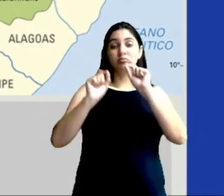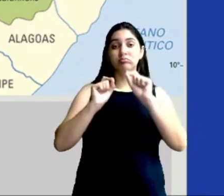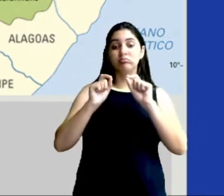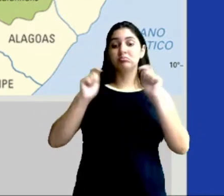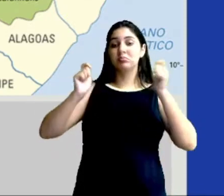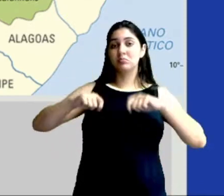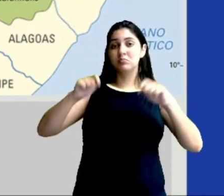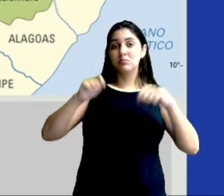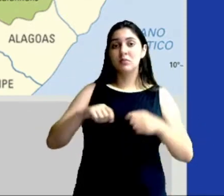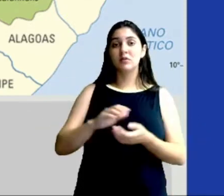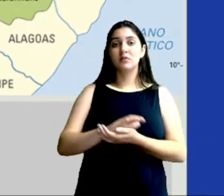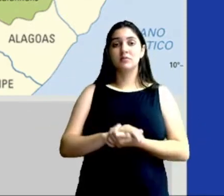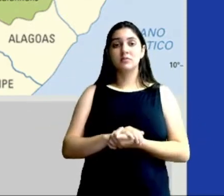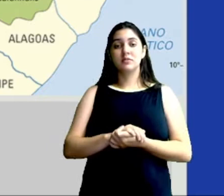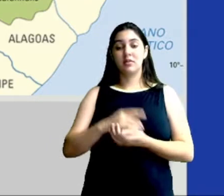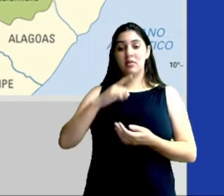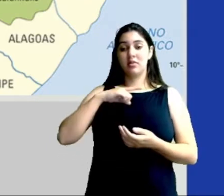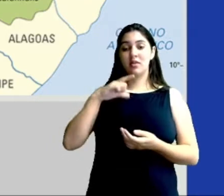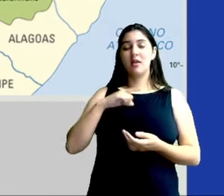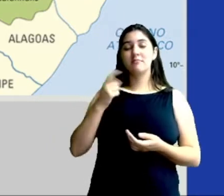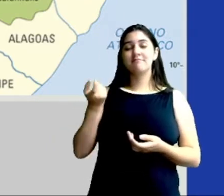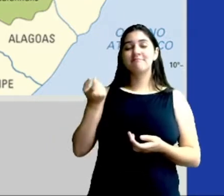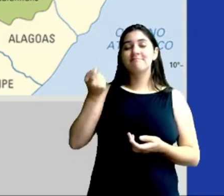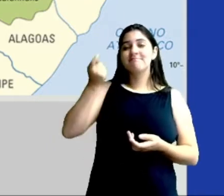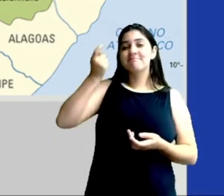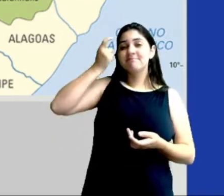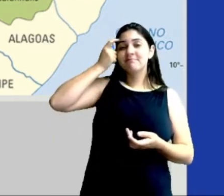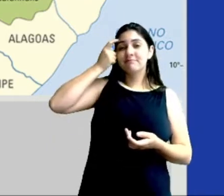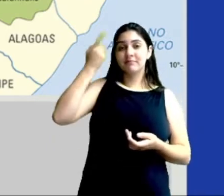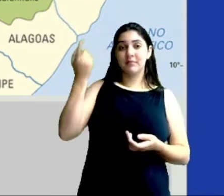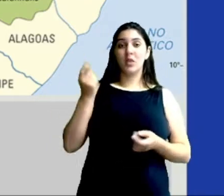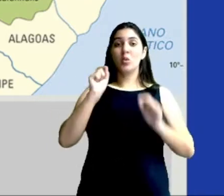gente possa ter noção, pessoal,